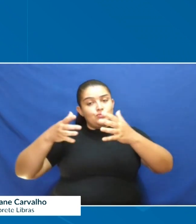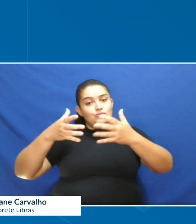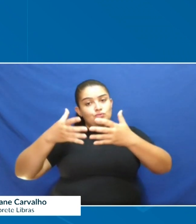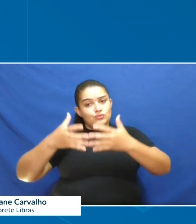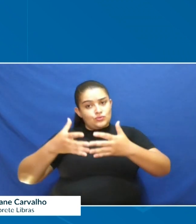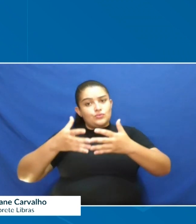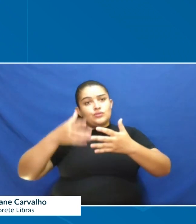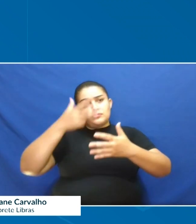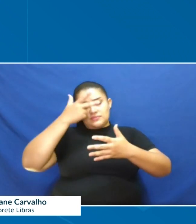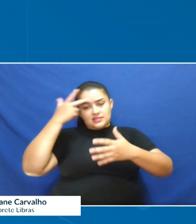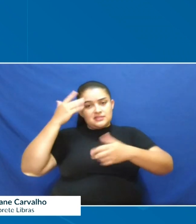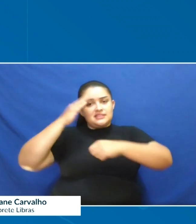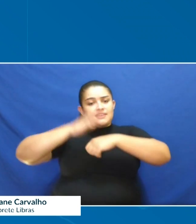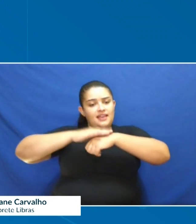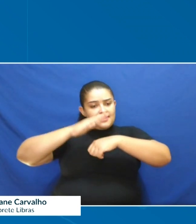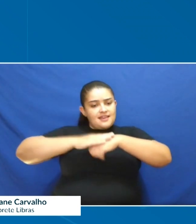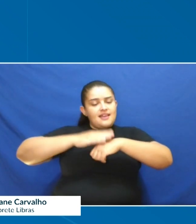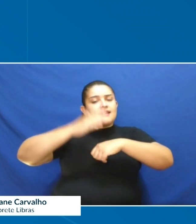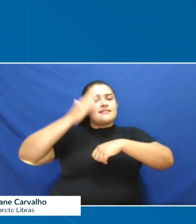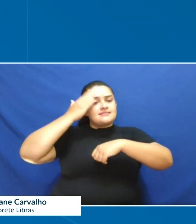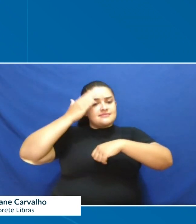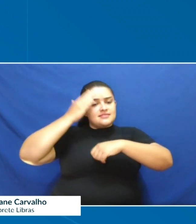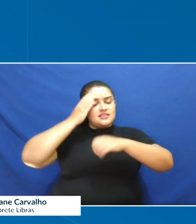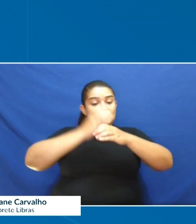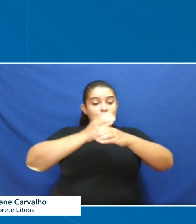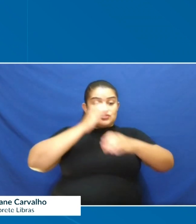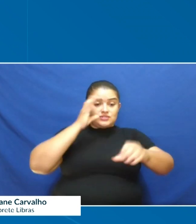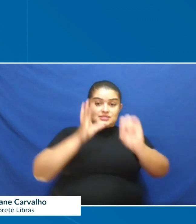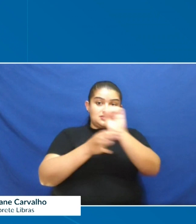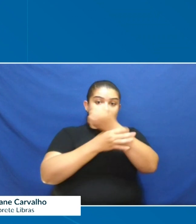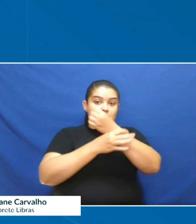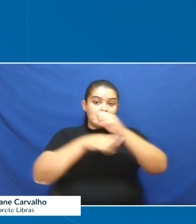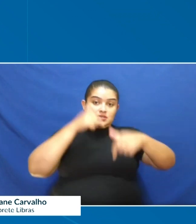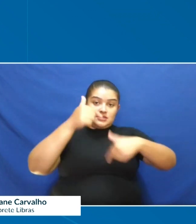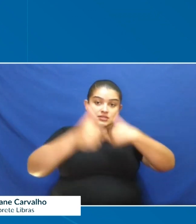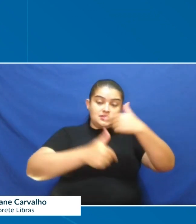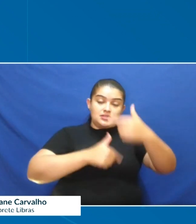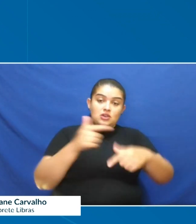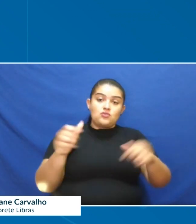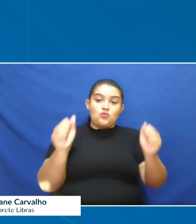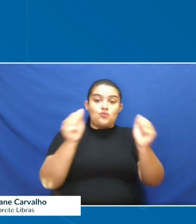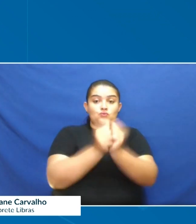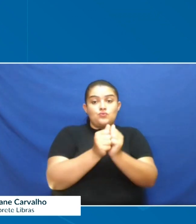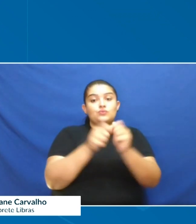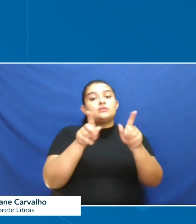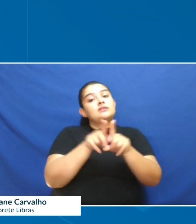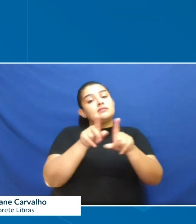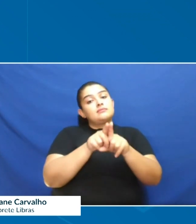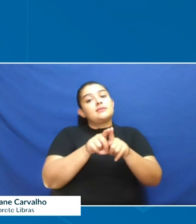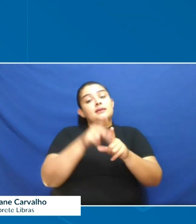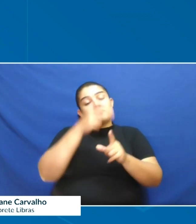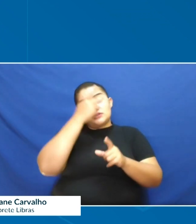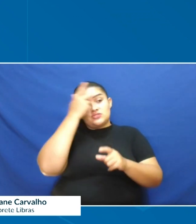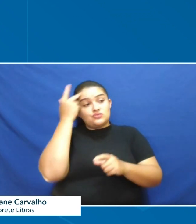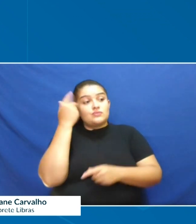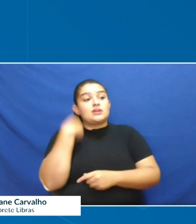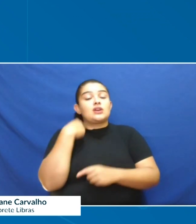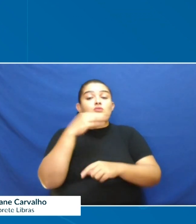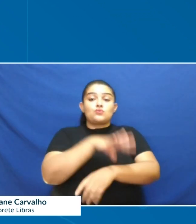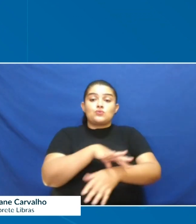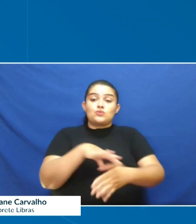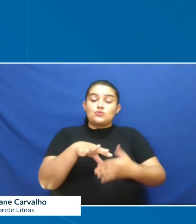o que é procedimento, engenheiro de segurança do trabalho, e trabalha também o supervisor da área. E aí